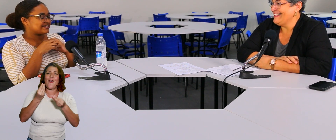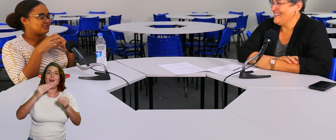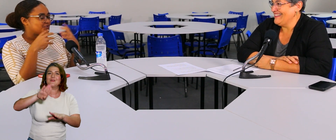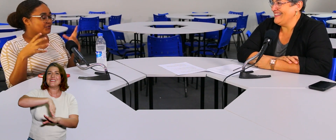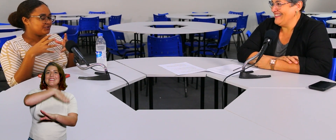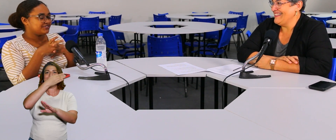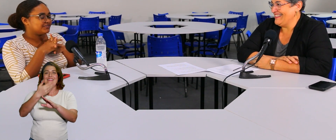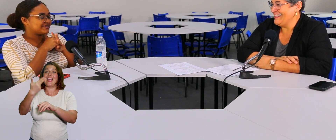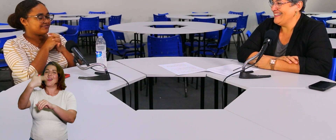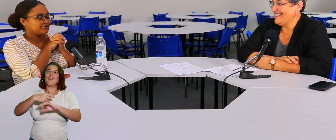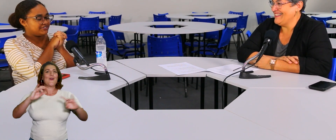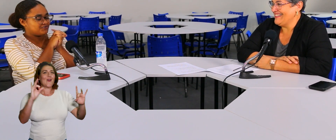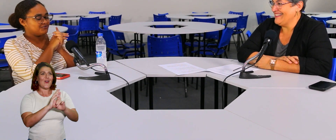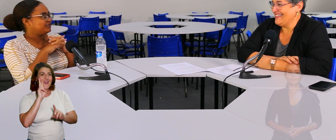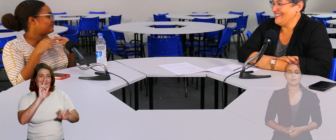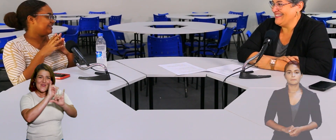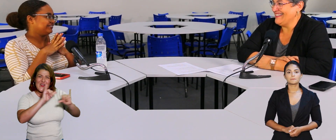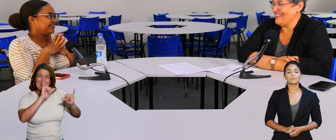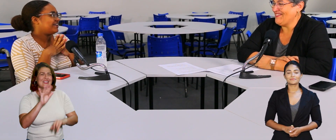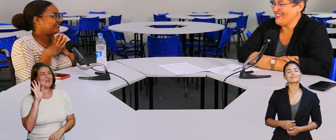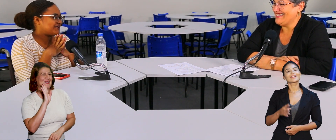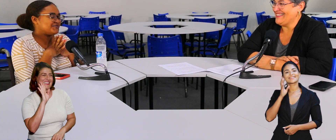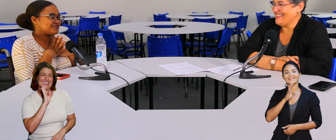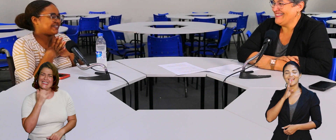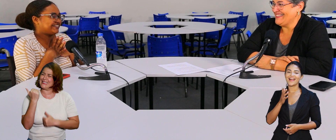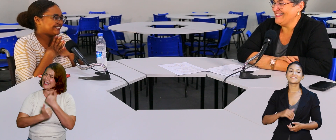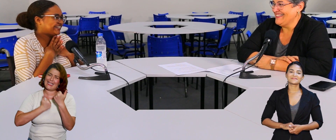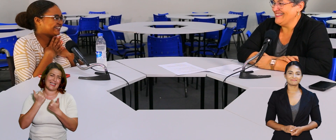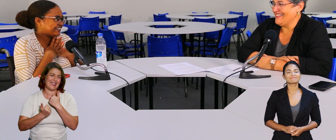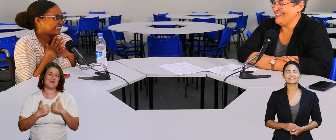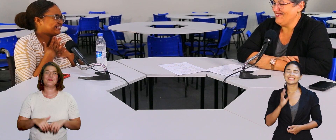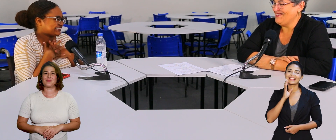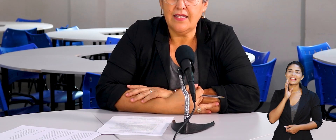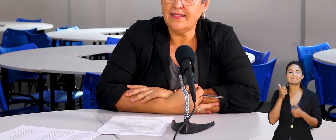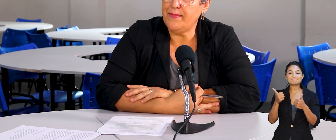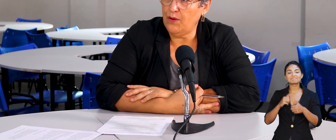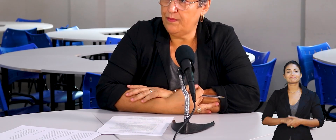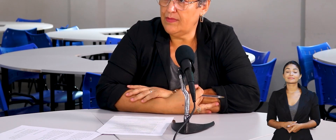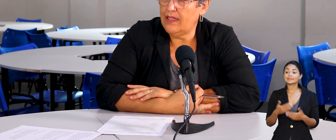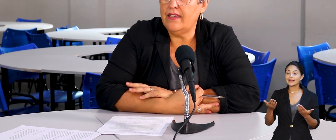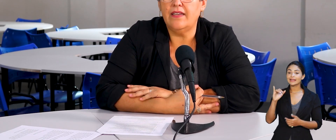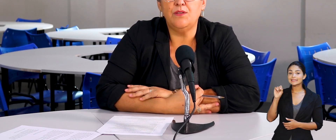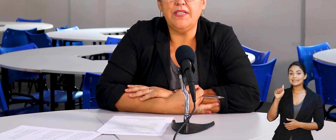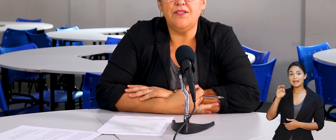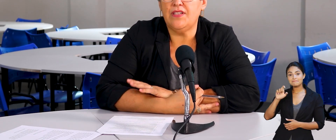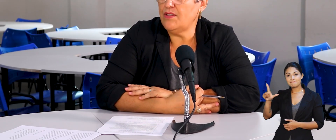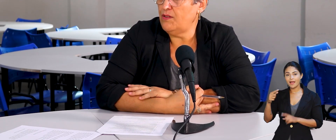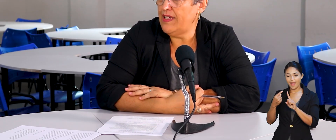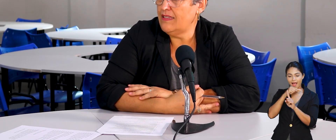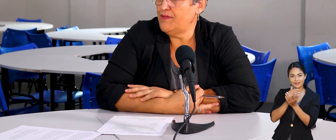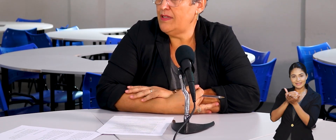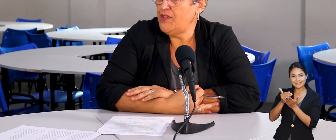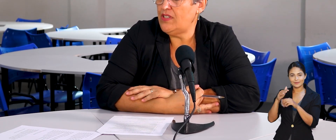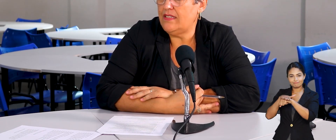da gravação concluído. Nossa, foi, tipo, muito maneiro. Ai, que bacana. Foi muito maneiro. Legal. Isabel, no início da